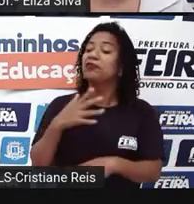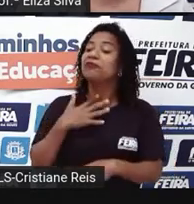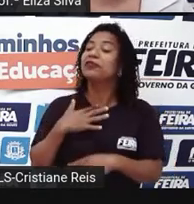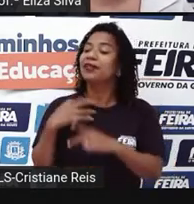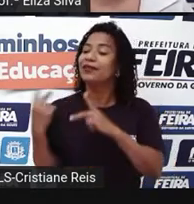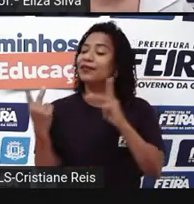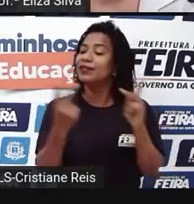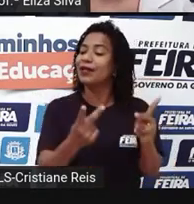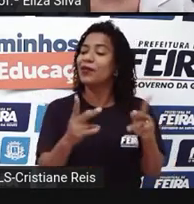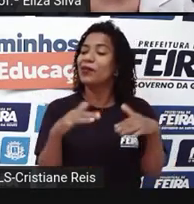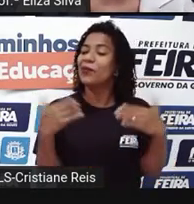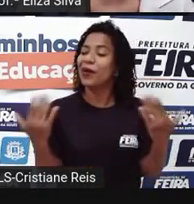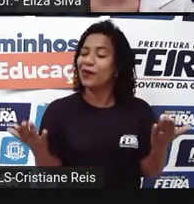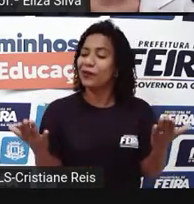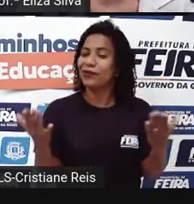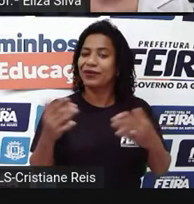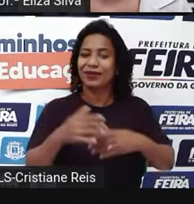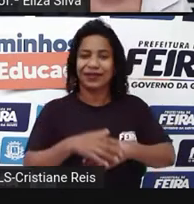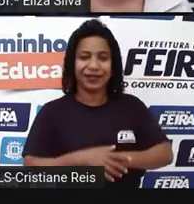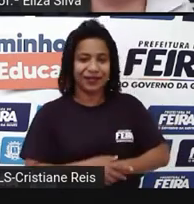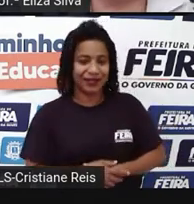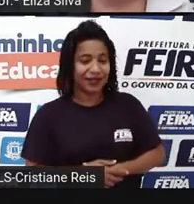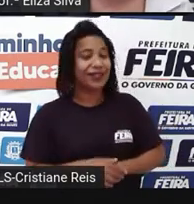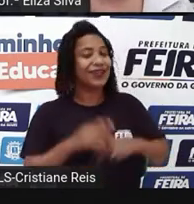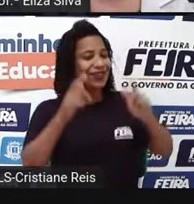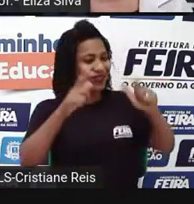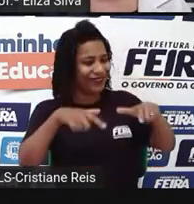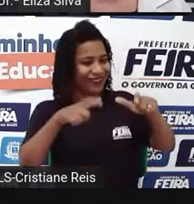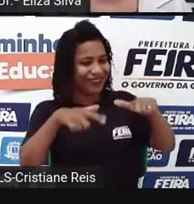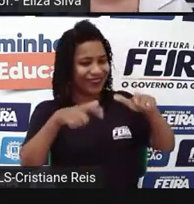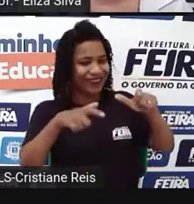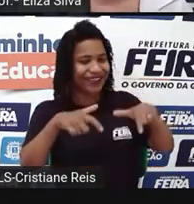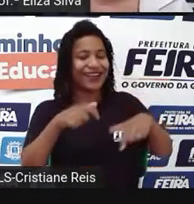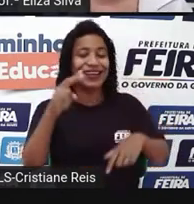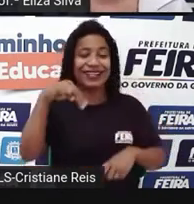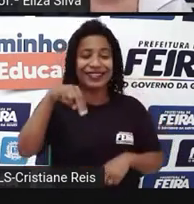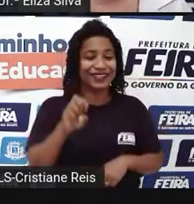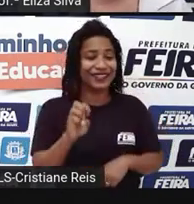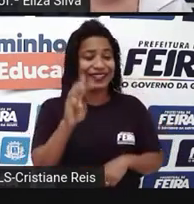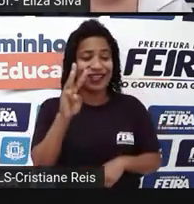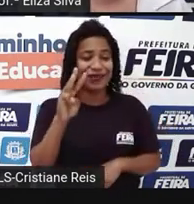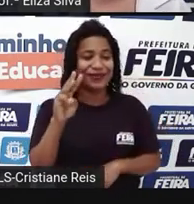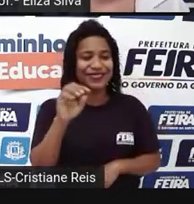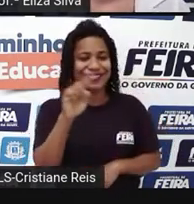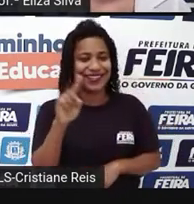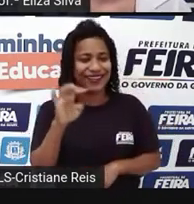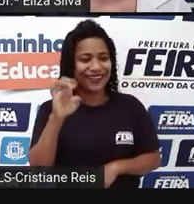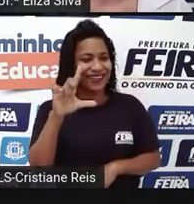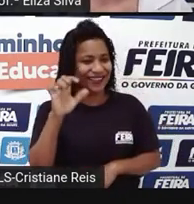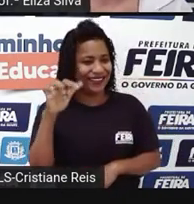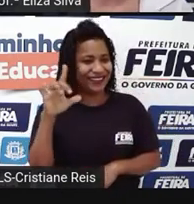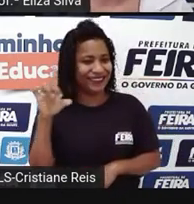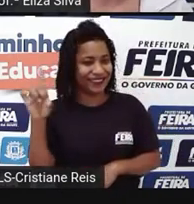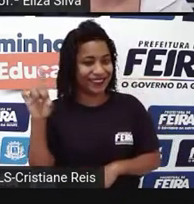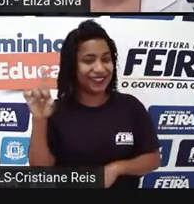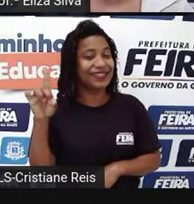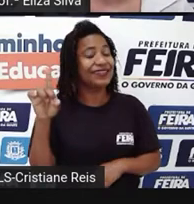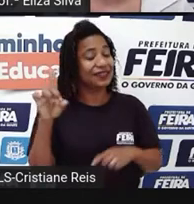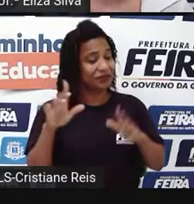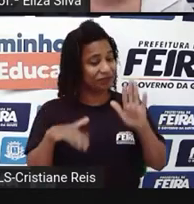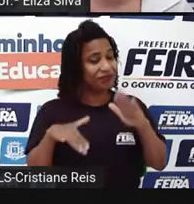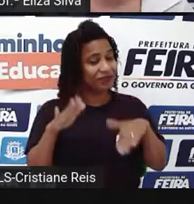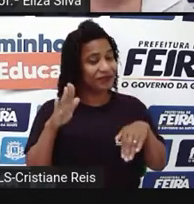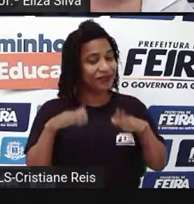New Zealand. Maybe. Nova Zelândia. Talvez. Ok, students? Então, aqui nós temos